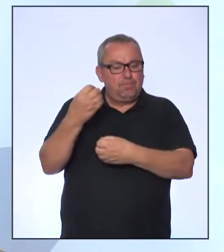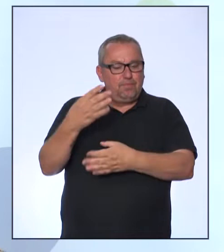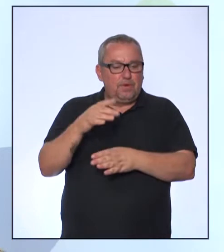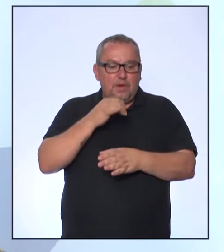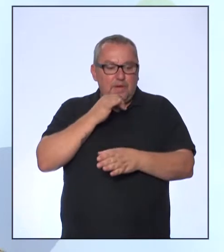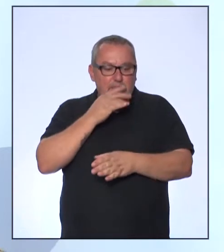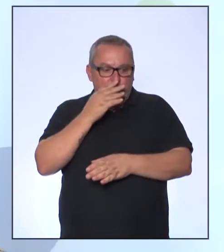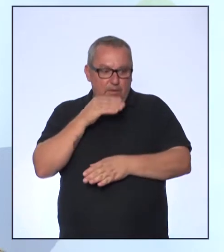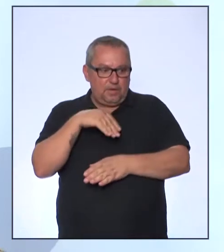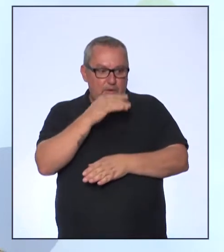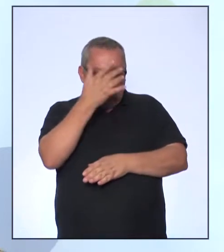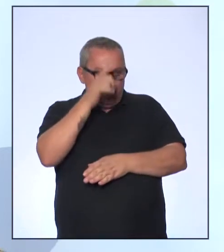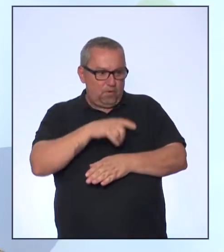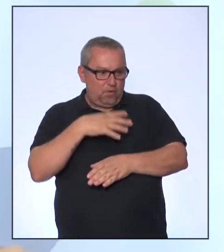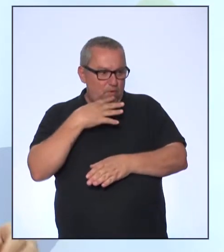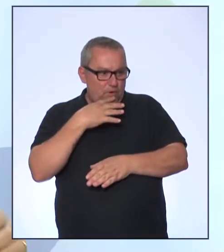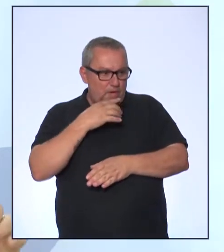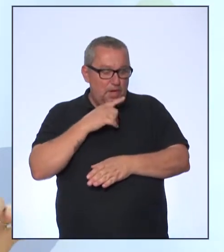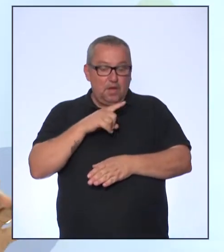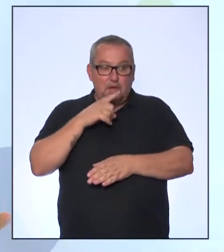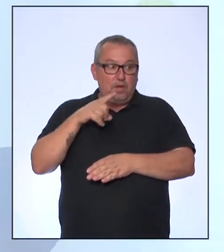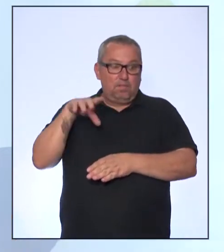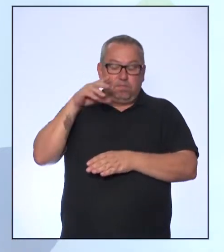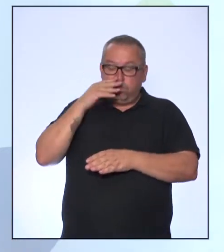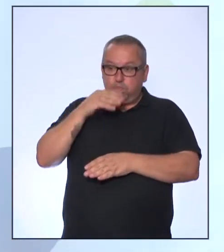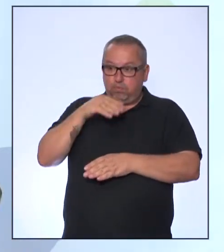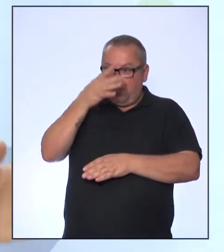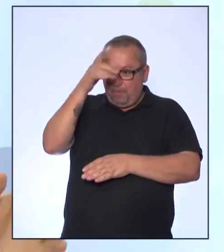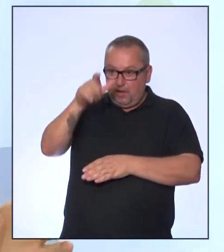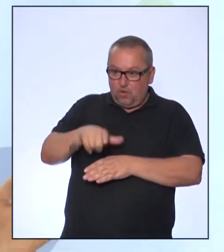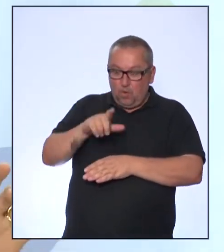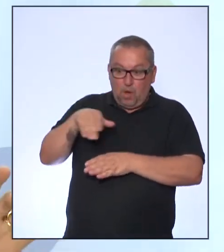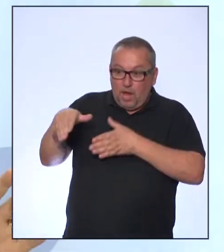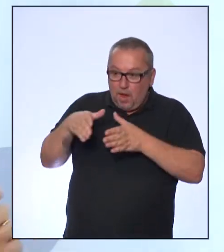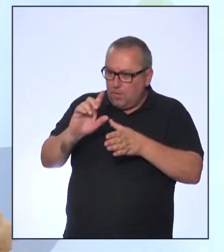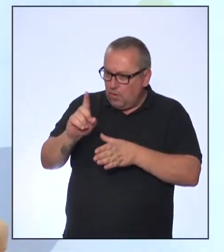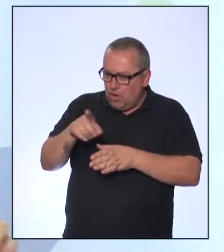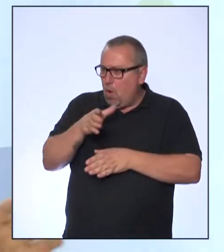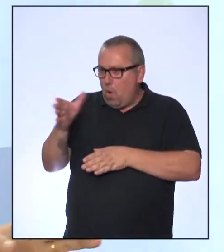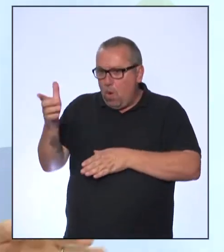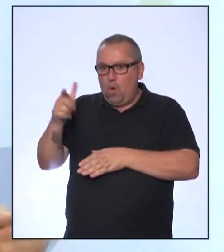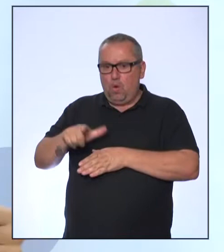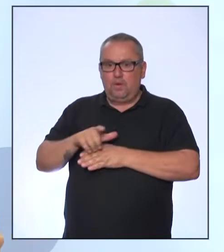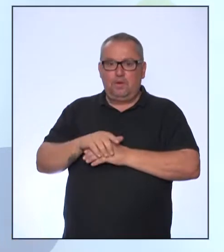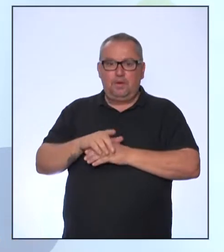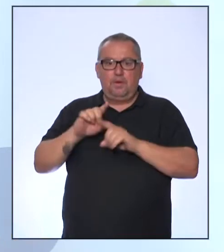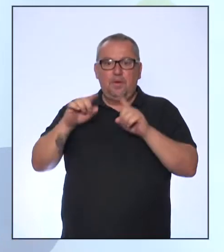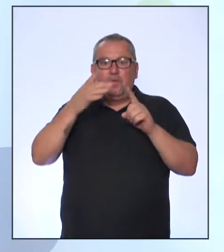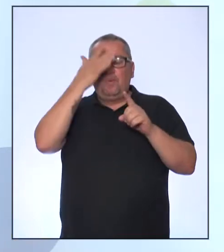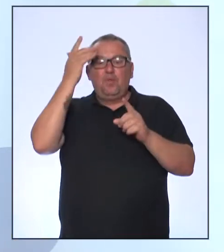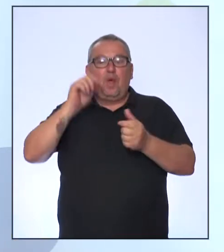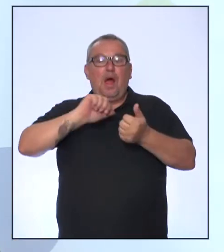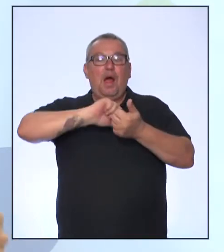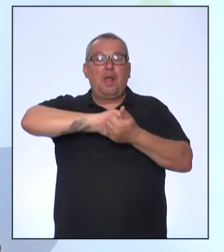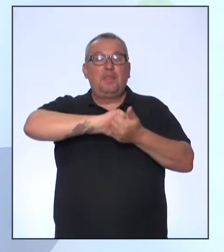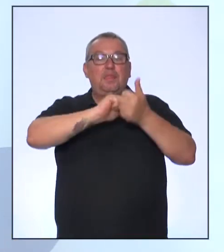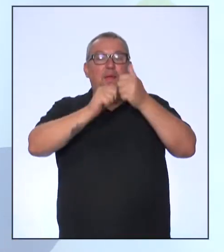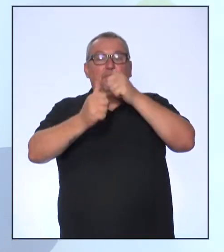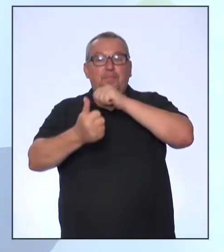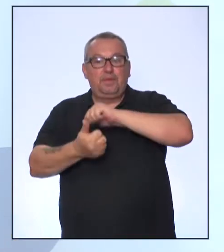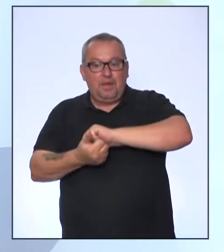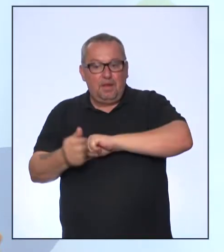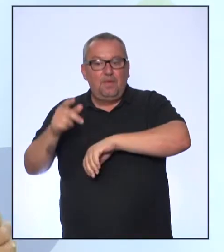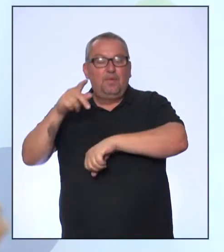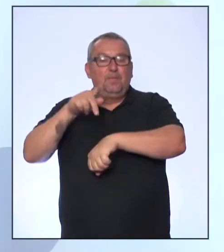ouça ninguém, não vá por aquele caminho. Claro que para se tornar cinematográfico, as pessoas adaptaram essas histórias, elas sofreram